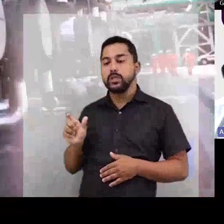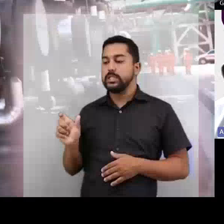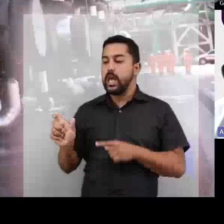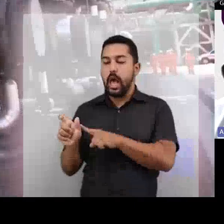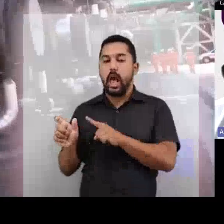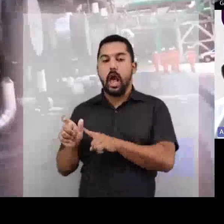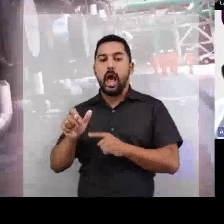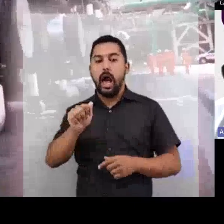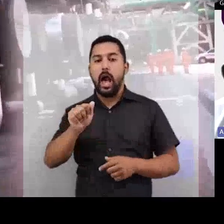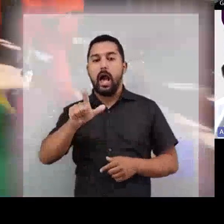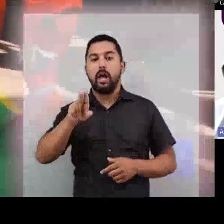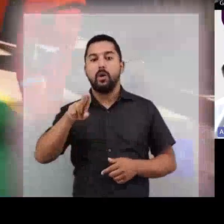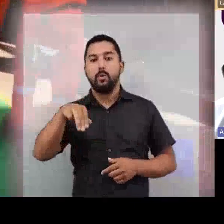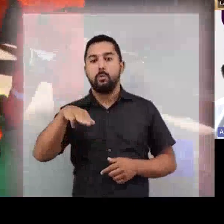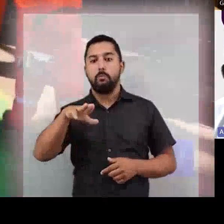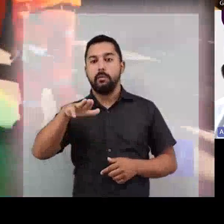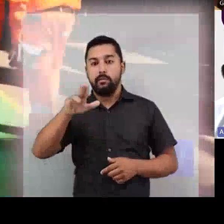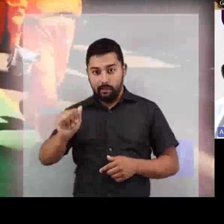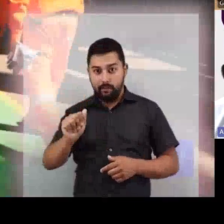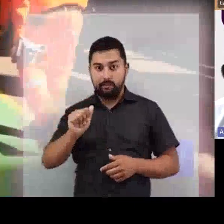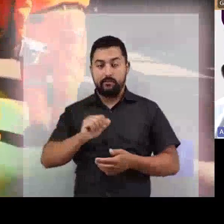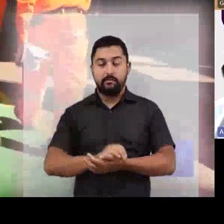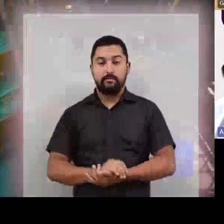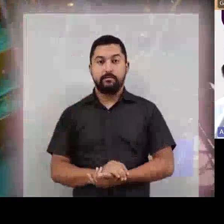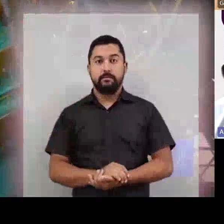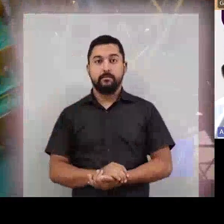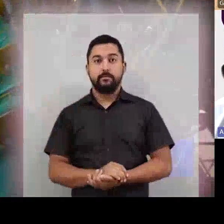de alumínio ou alumina.